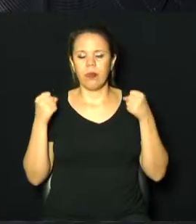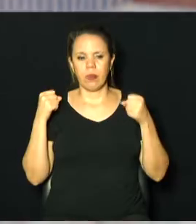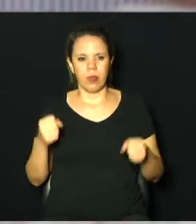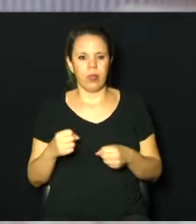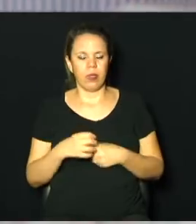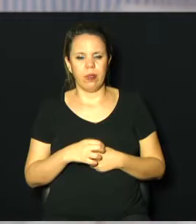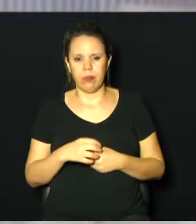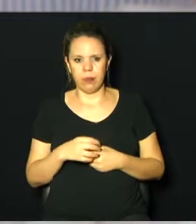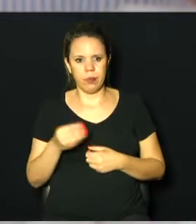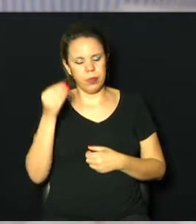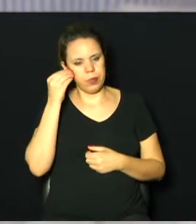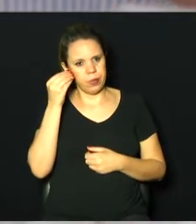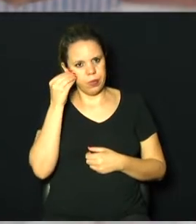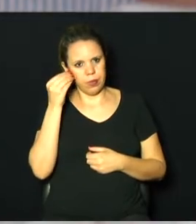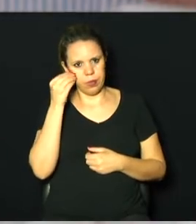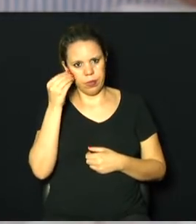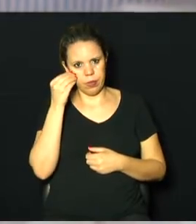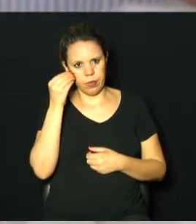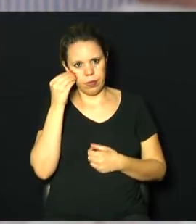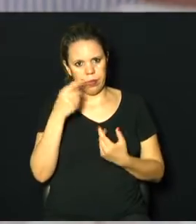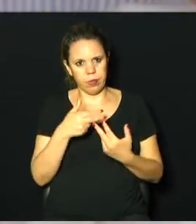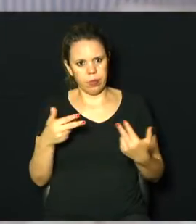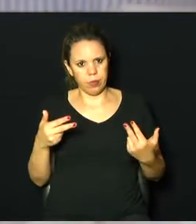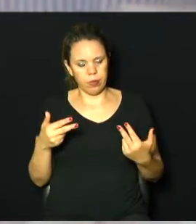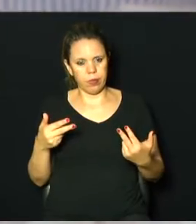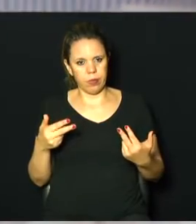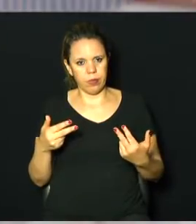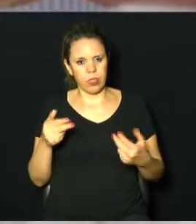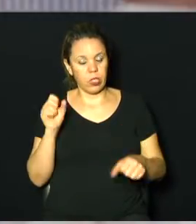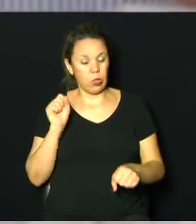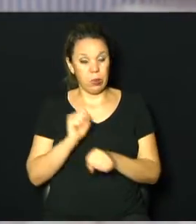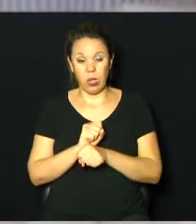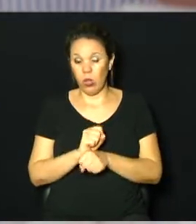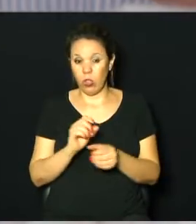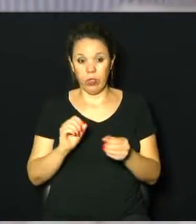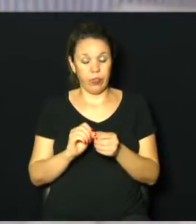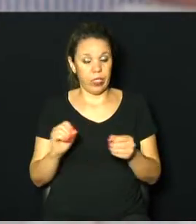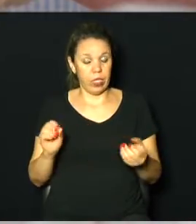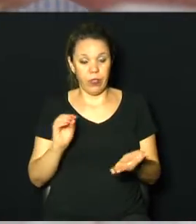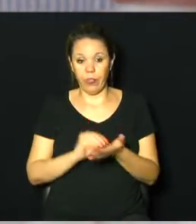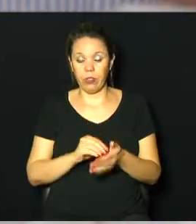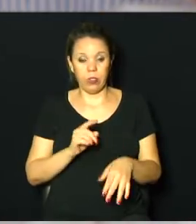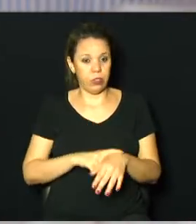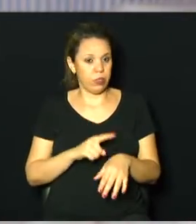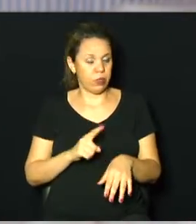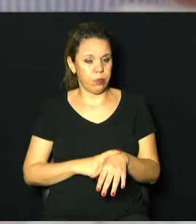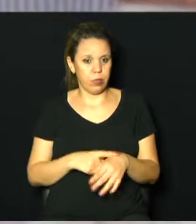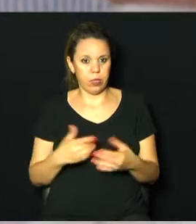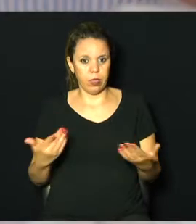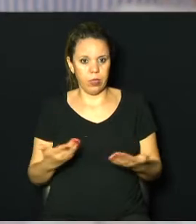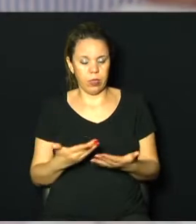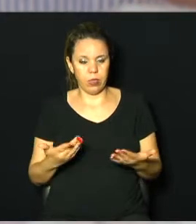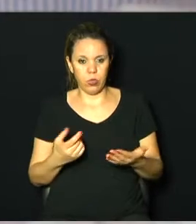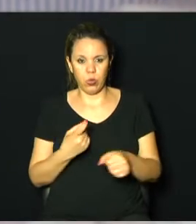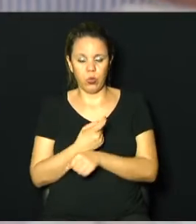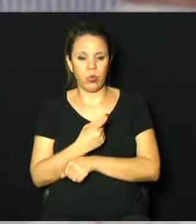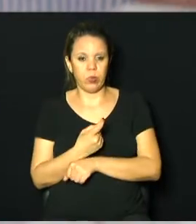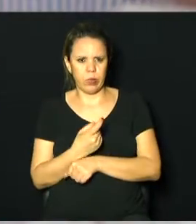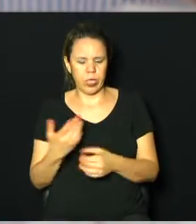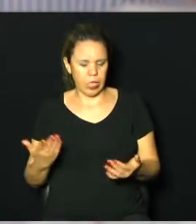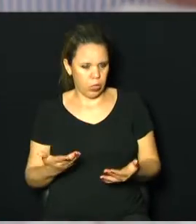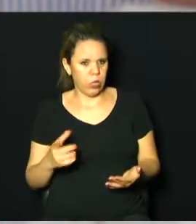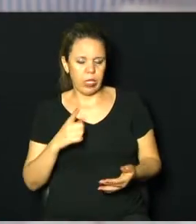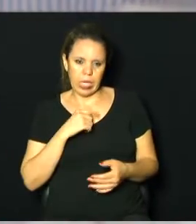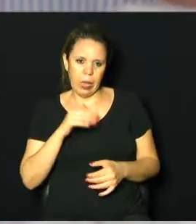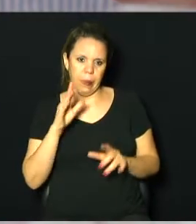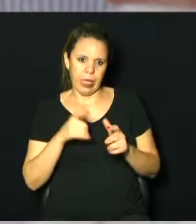físico. Então, tentar... tem coisas que a gente deixou de fazer com a falta de tempo. E aí a gente se redescobrir,